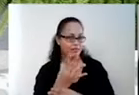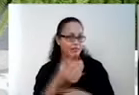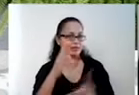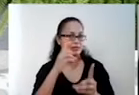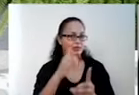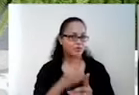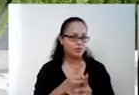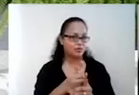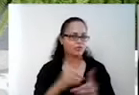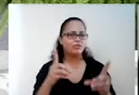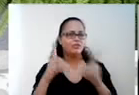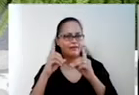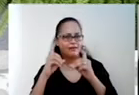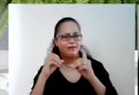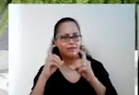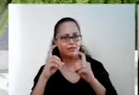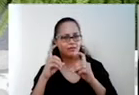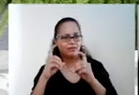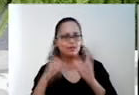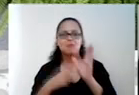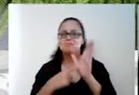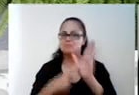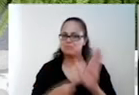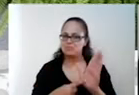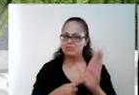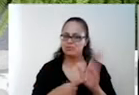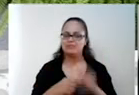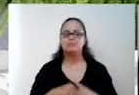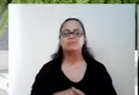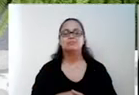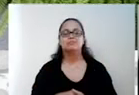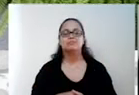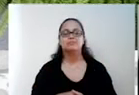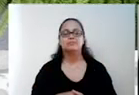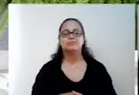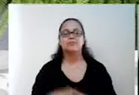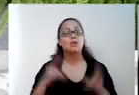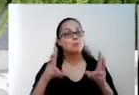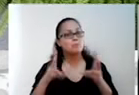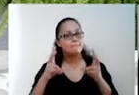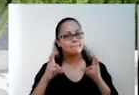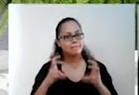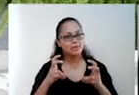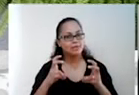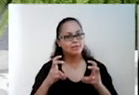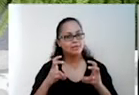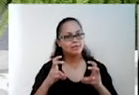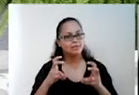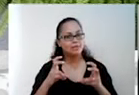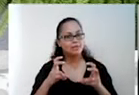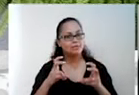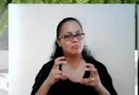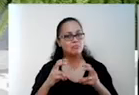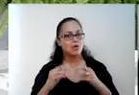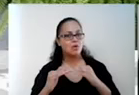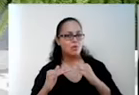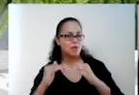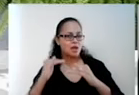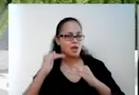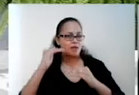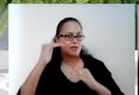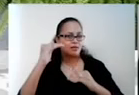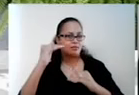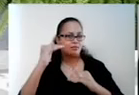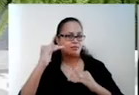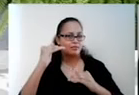nessa figura, se encontra destacada na figura da direita. Perceba o início do crescimento de uma samambaia após a fecundação. E